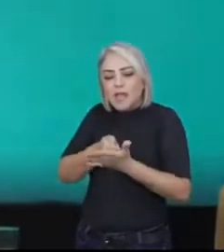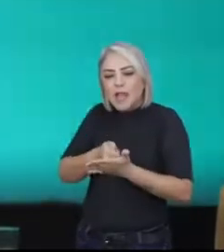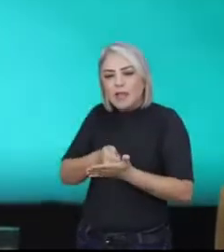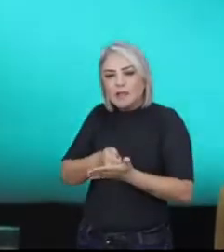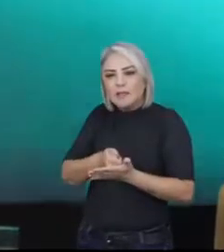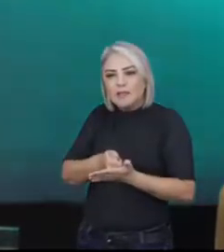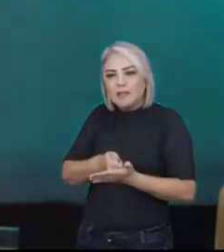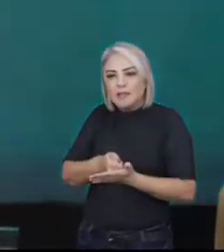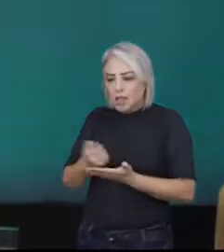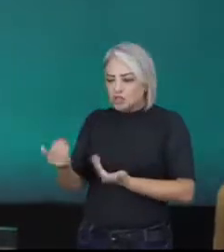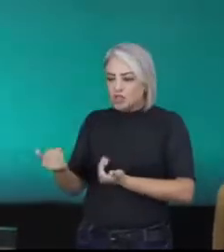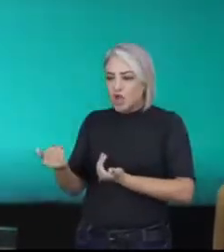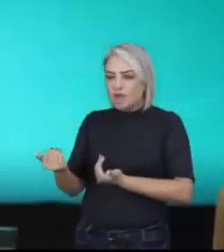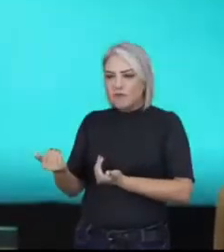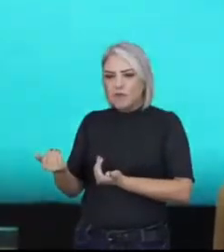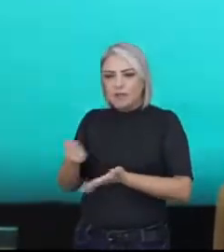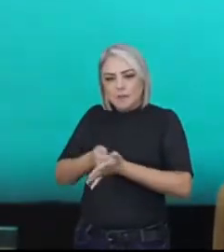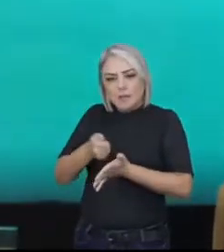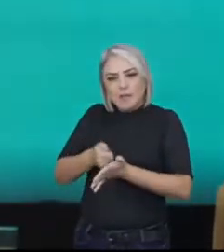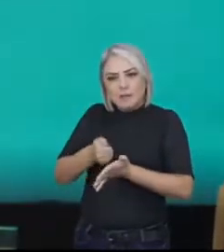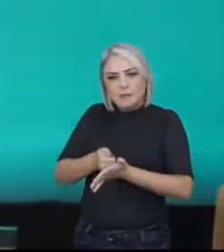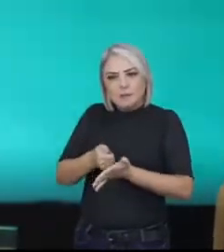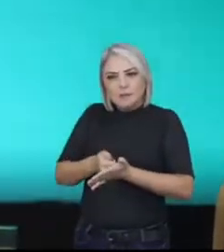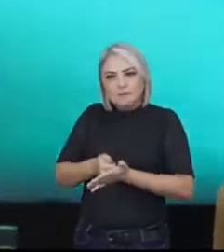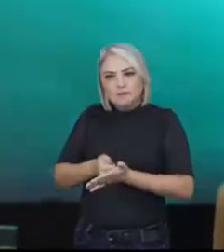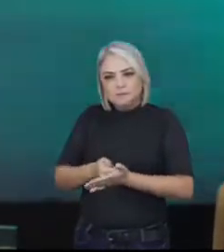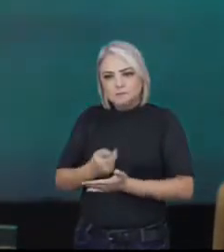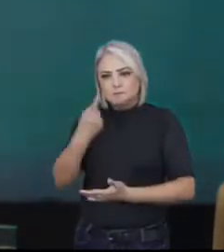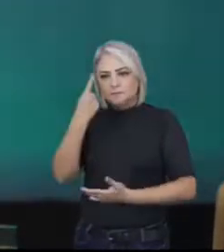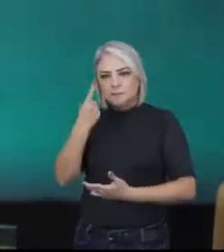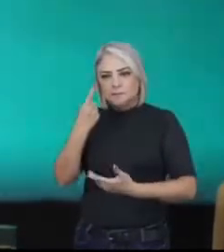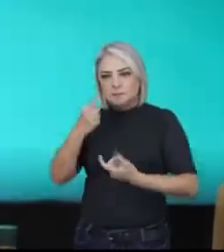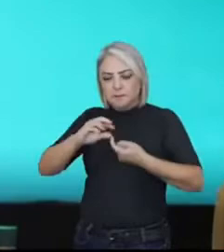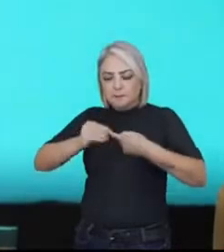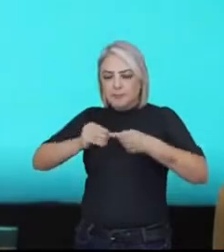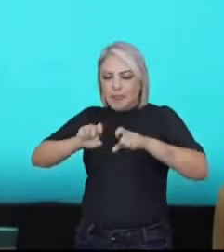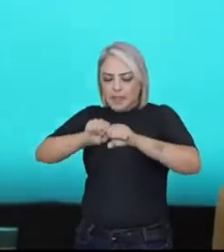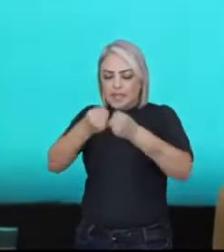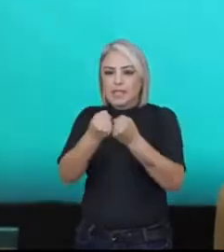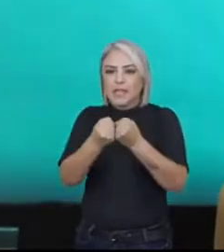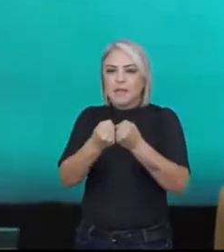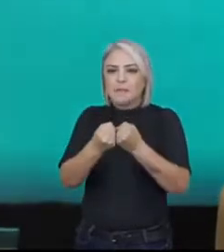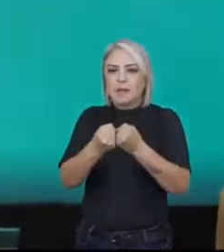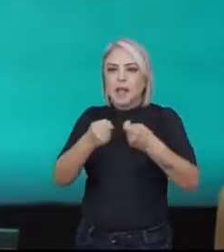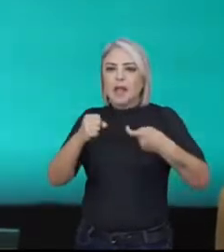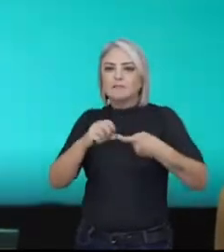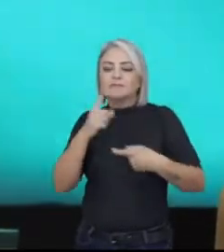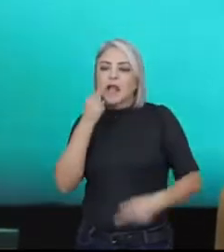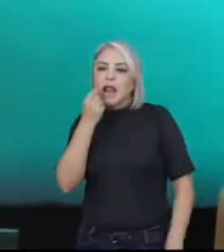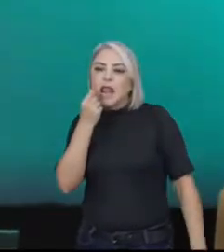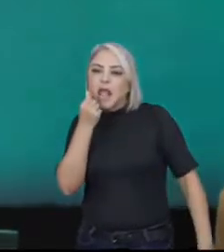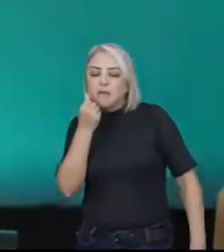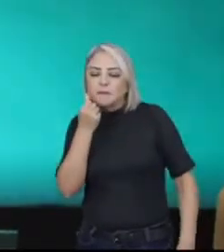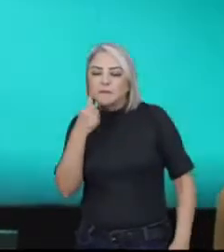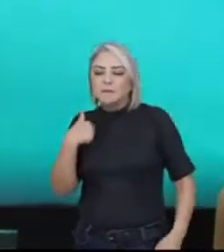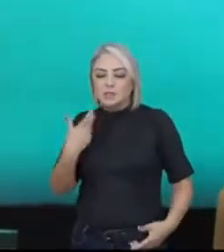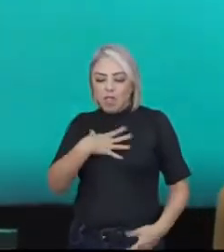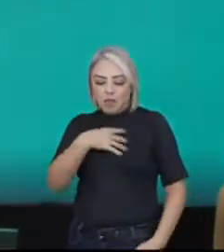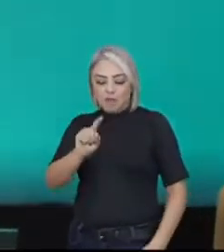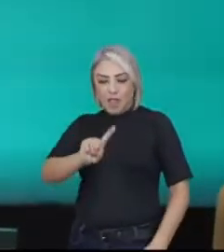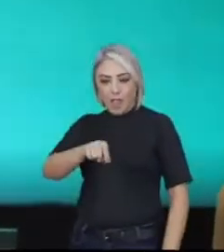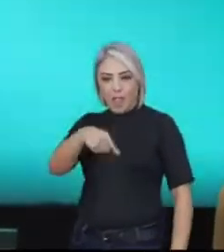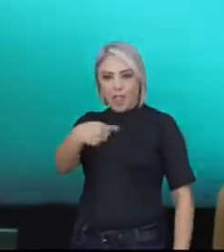quando era jovem, era obrigada a partir um único lápis em dois pedaços para dar aos filhos. E agora, depois, com a Bolsa